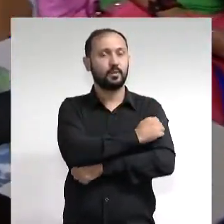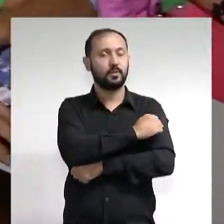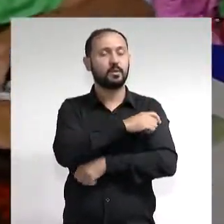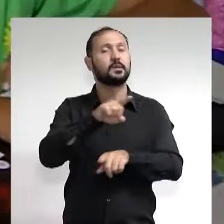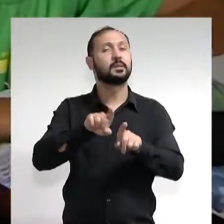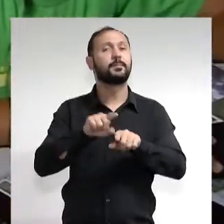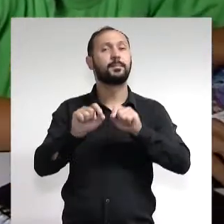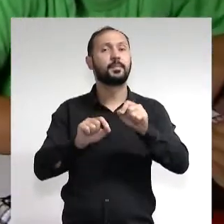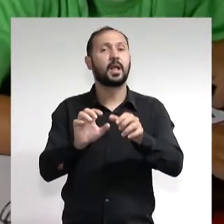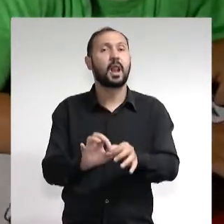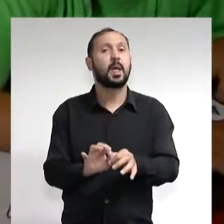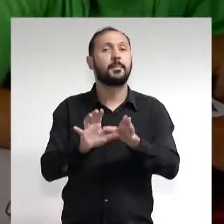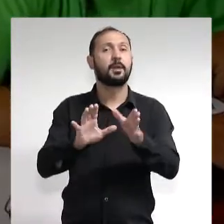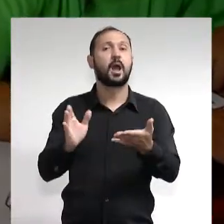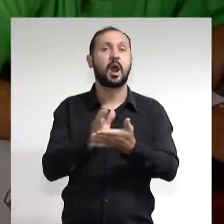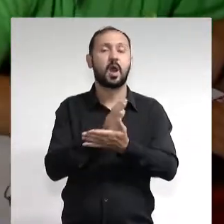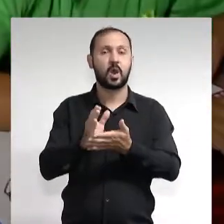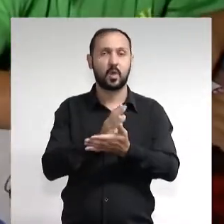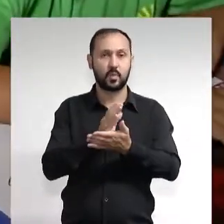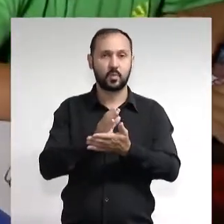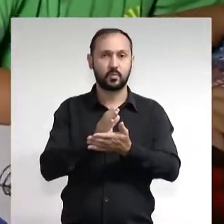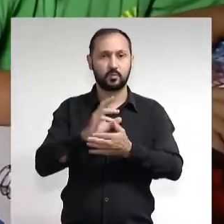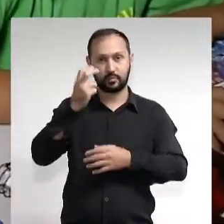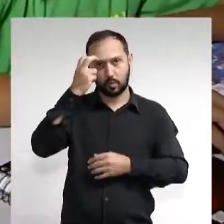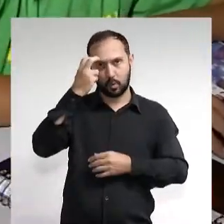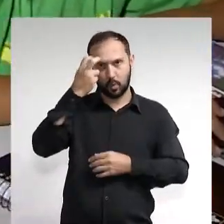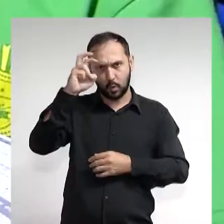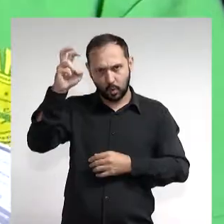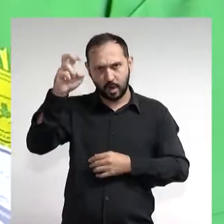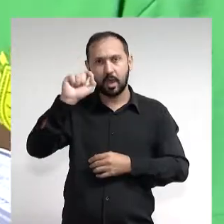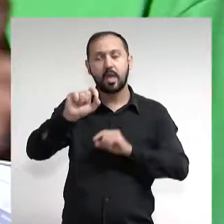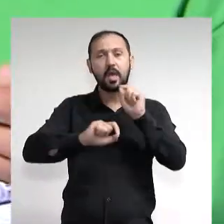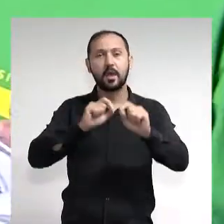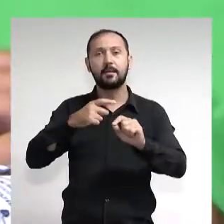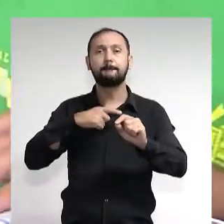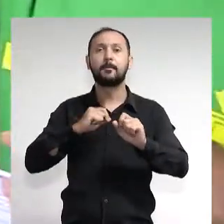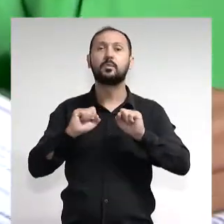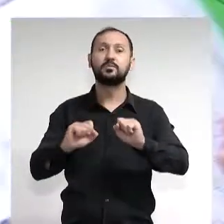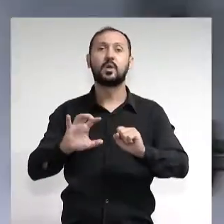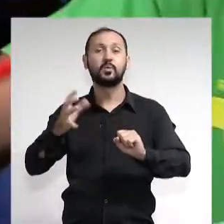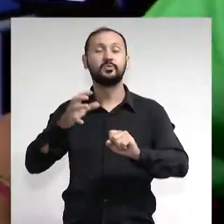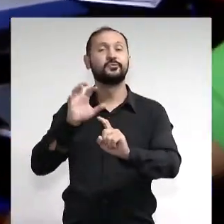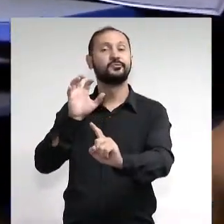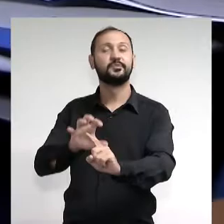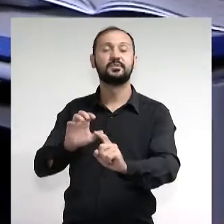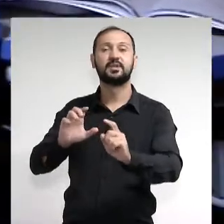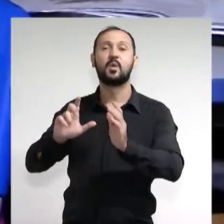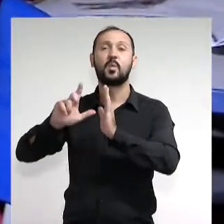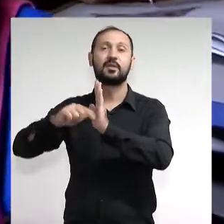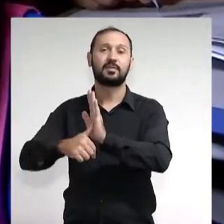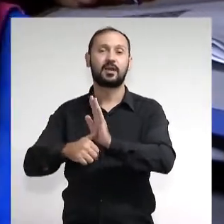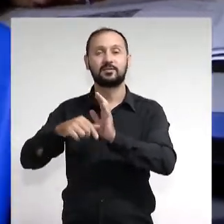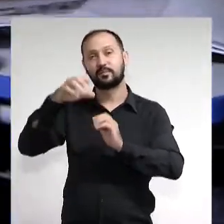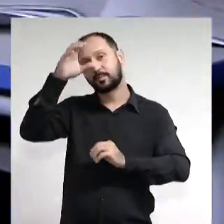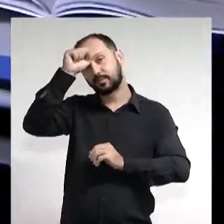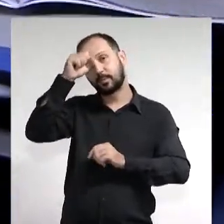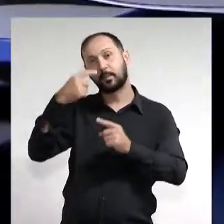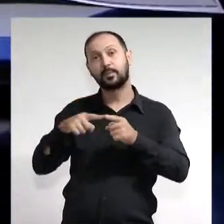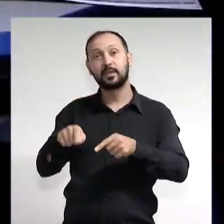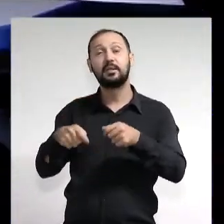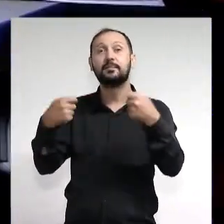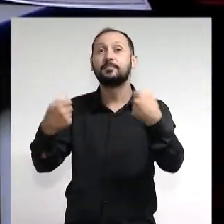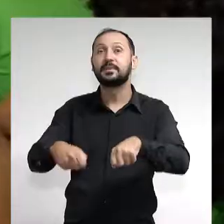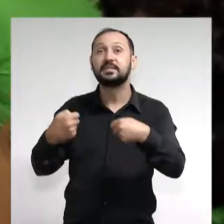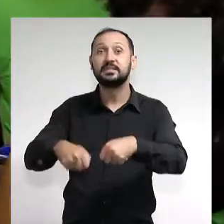em geral, se oferecido também àqueles com altas habilidades, pode inclusive gerar um atraso no aprendizado, já que a